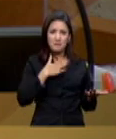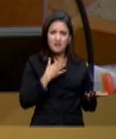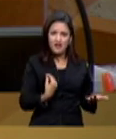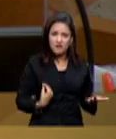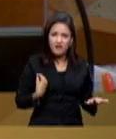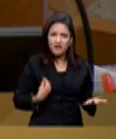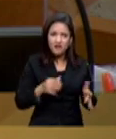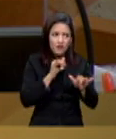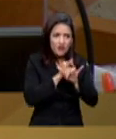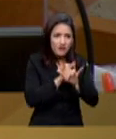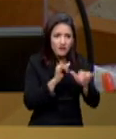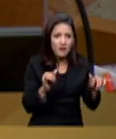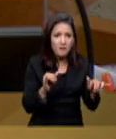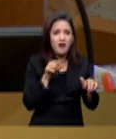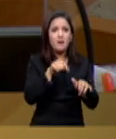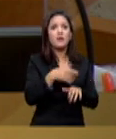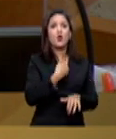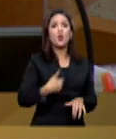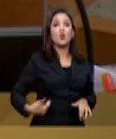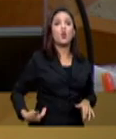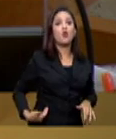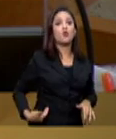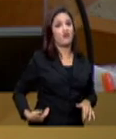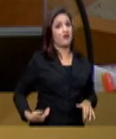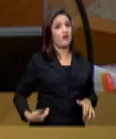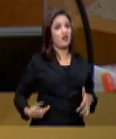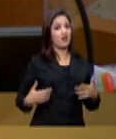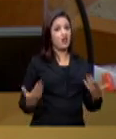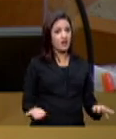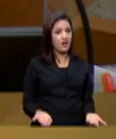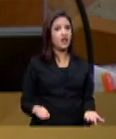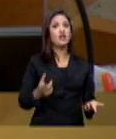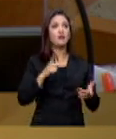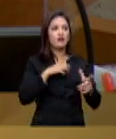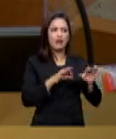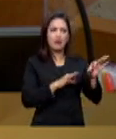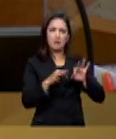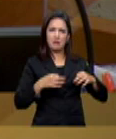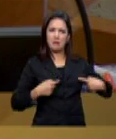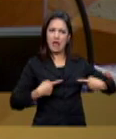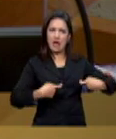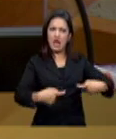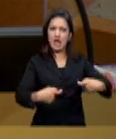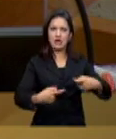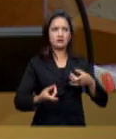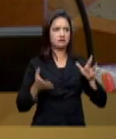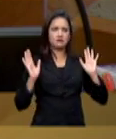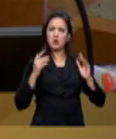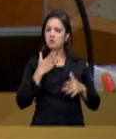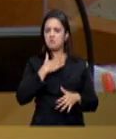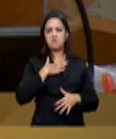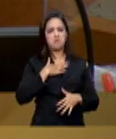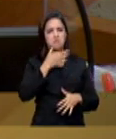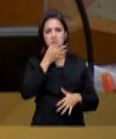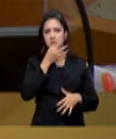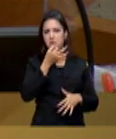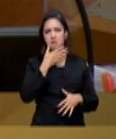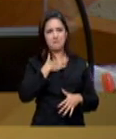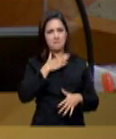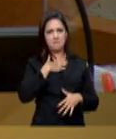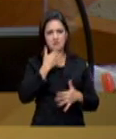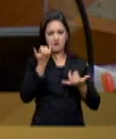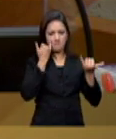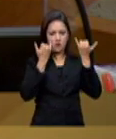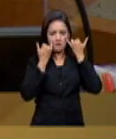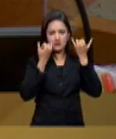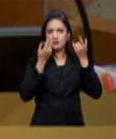e para um Estado que, inclusive, é armamentista, que planeja a guerra, no contexto da Guerra Fria. E